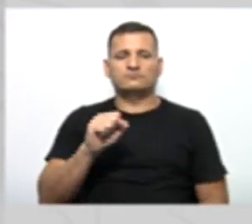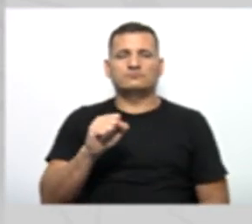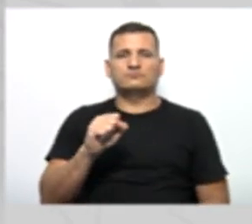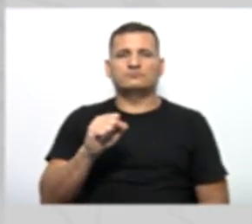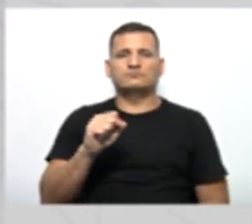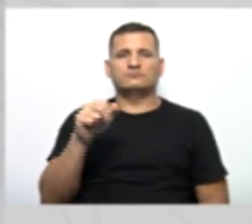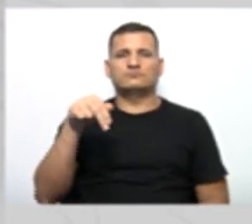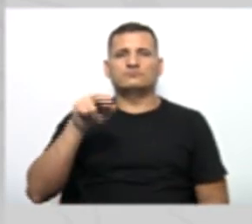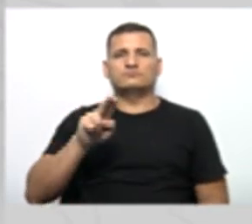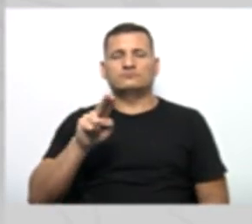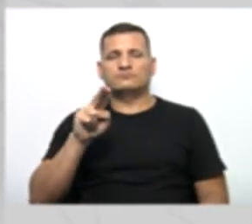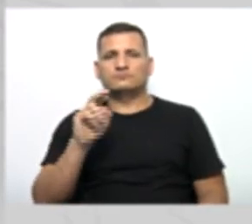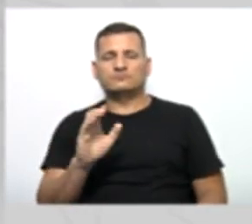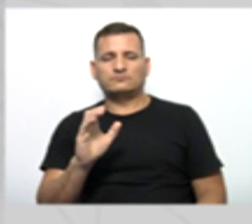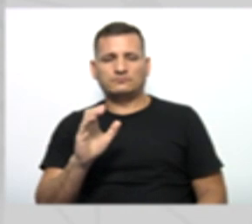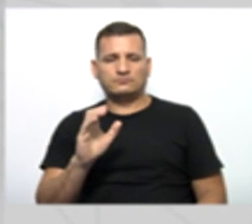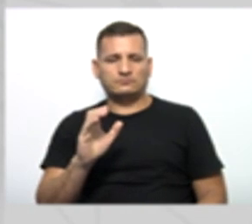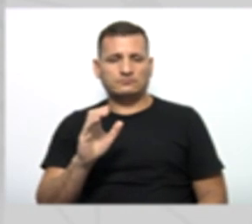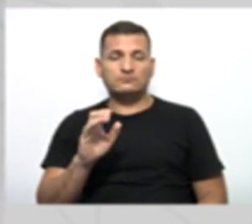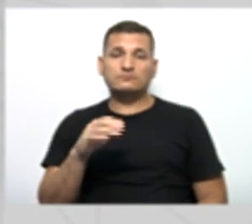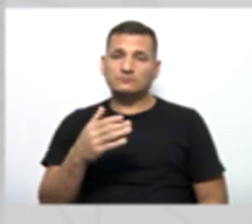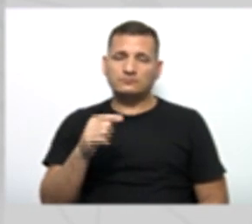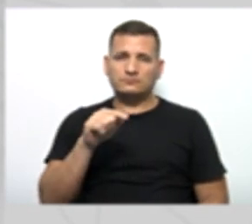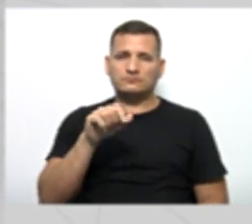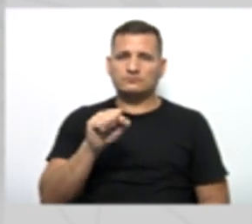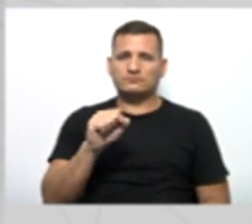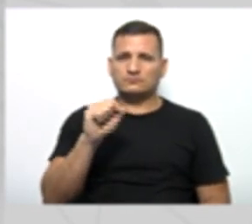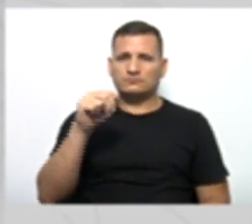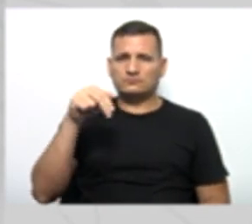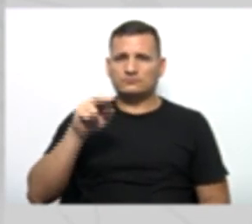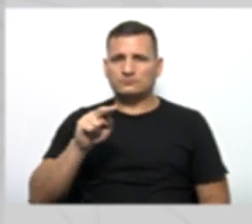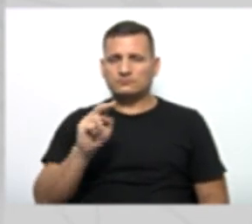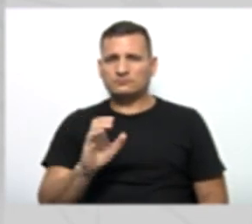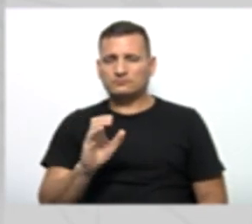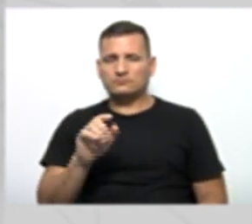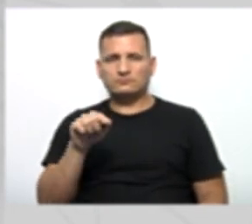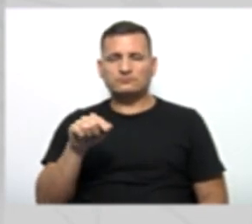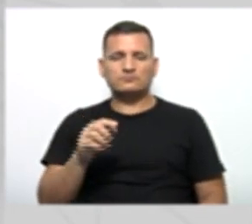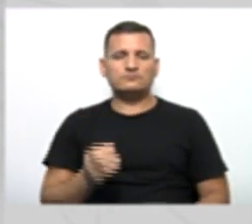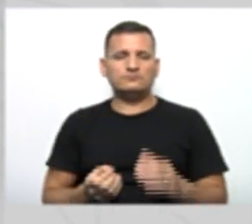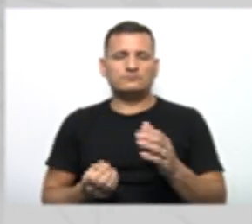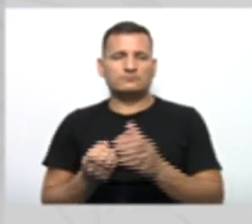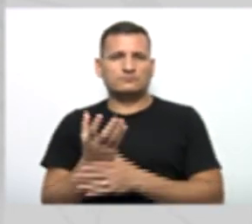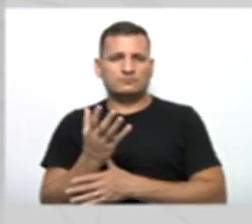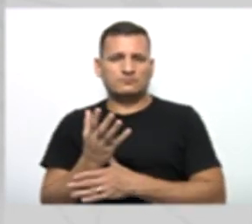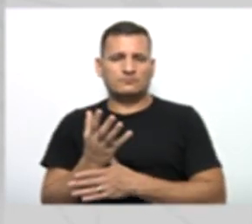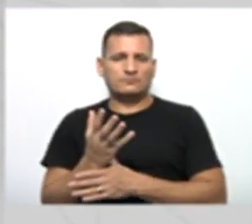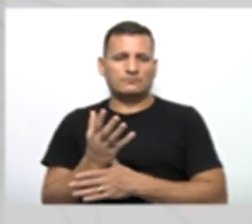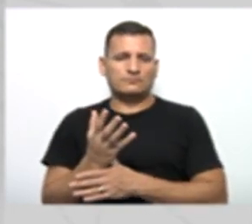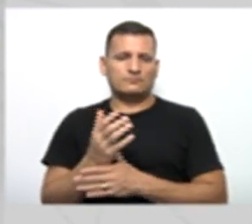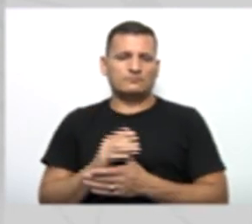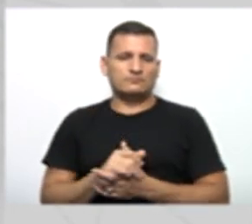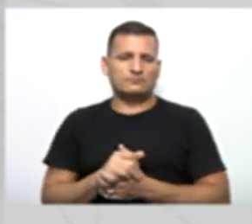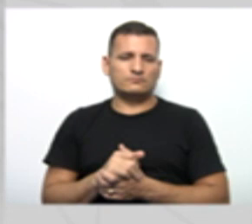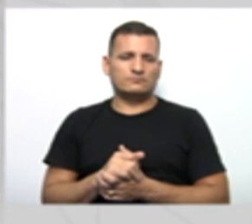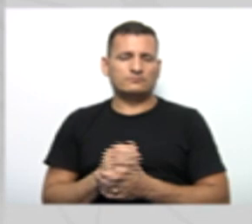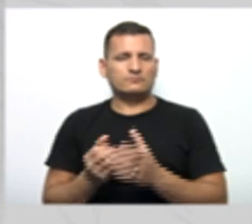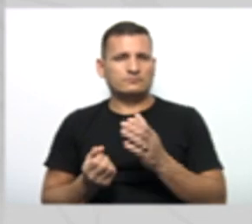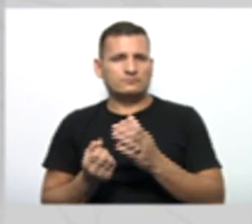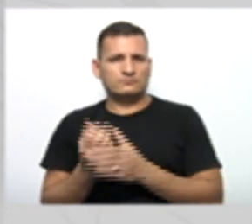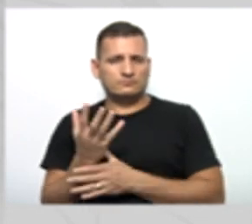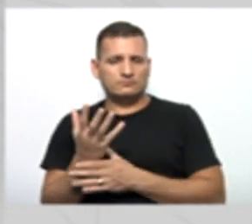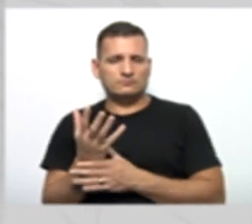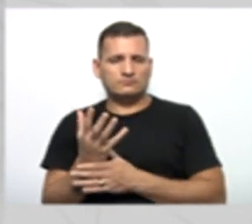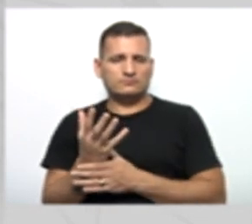Esse Sistema de Unidades de Conservação, ele procura criar unidades, através de um estudo, criar unidades